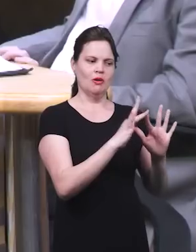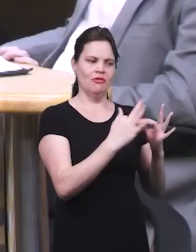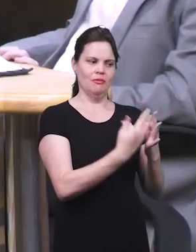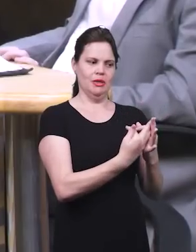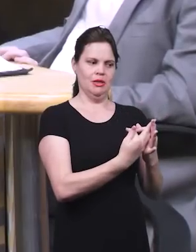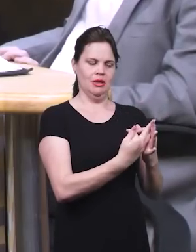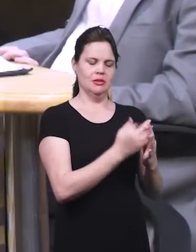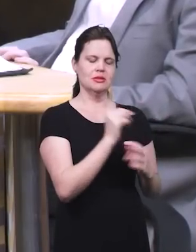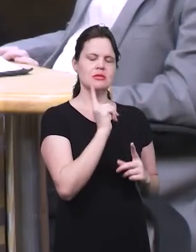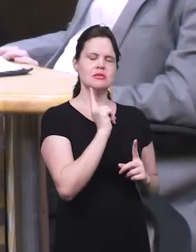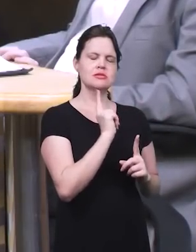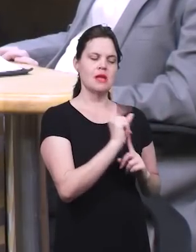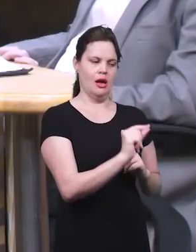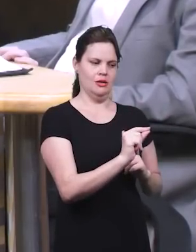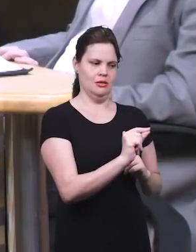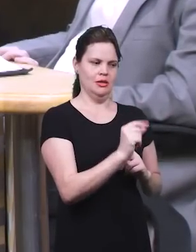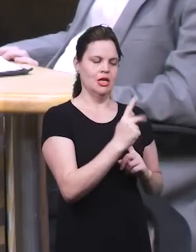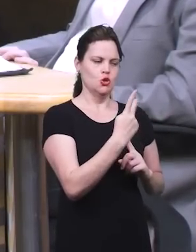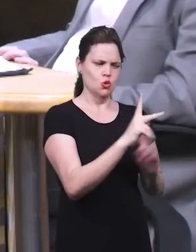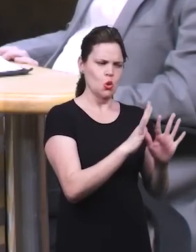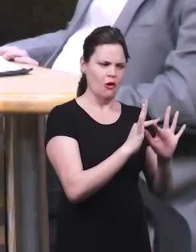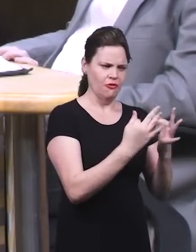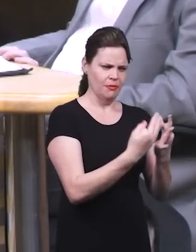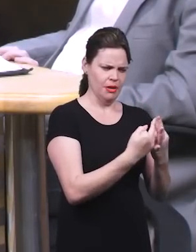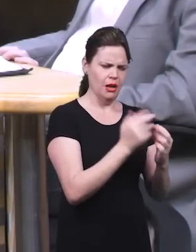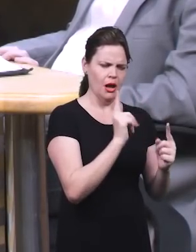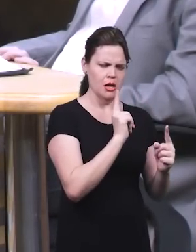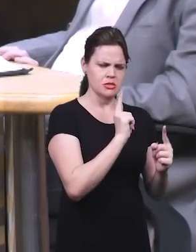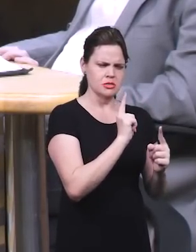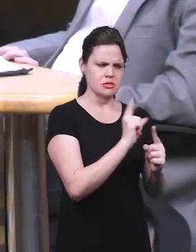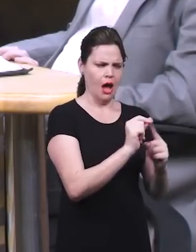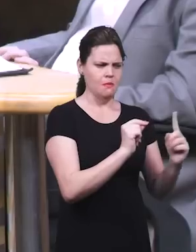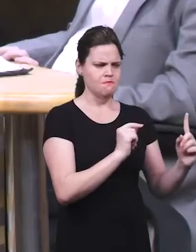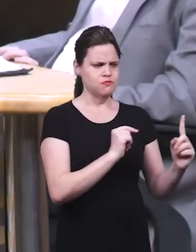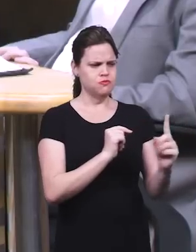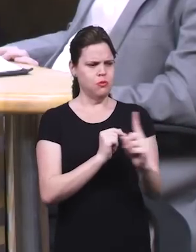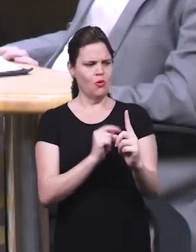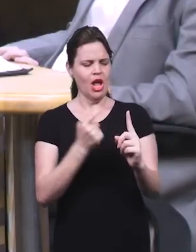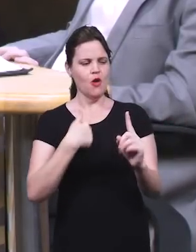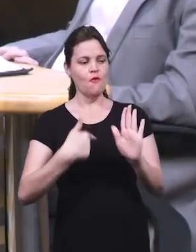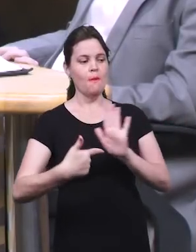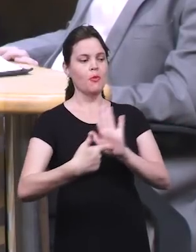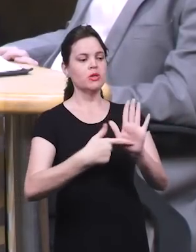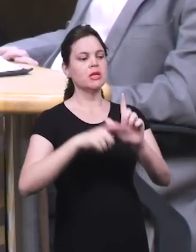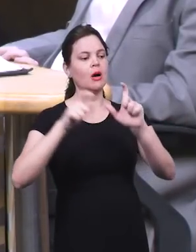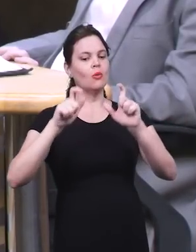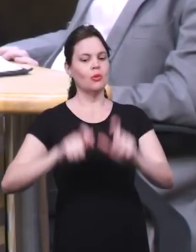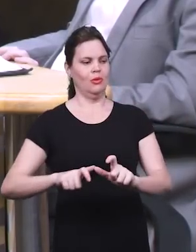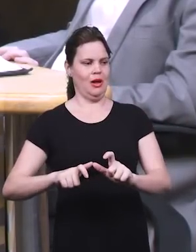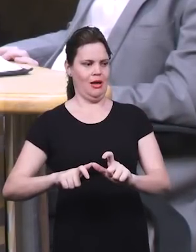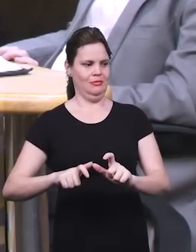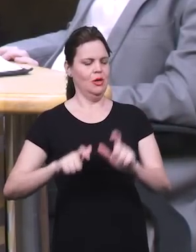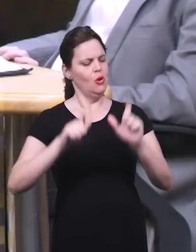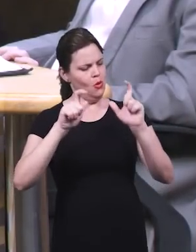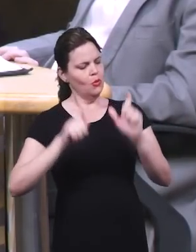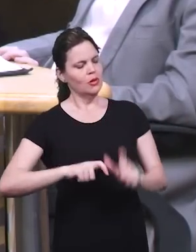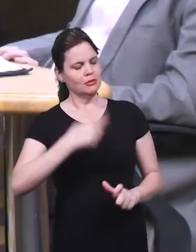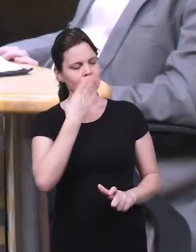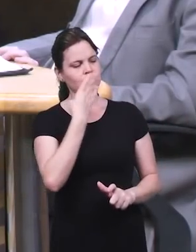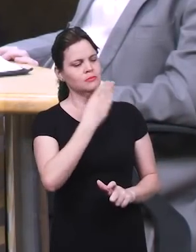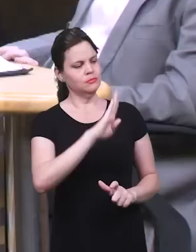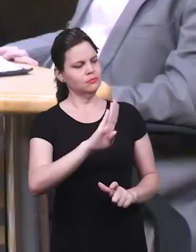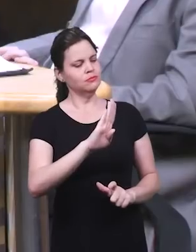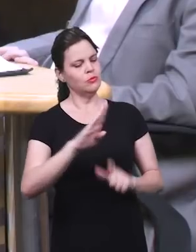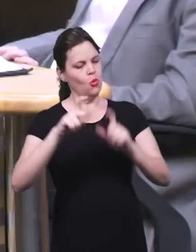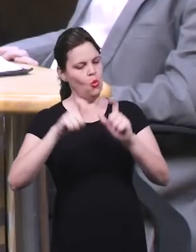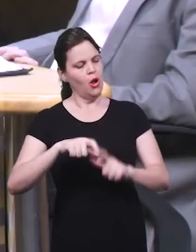do meio da tua parentela e vai para uma terra que eu vou te mostrar. Isso antecede a promessa. Né?